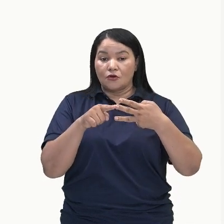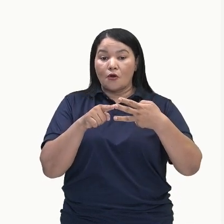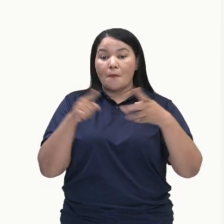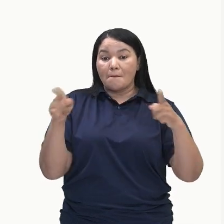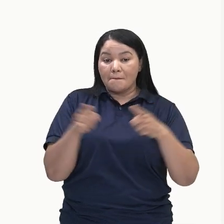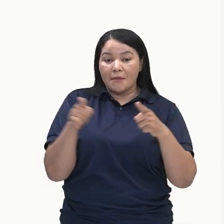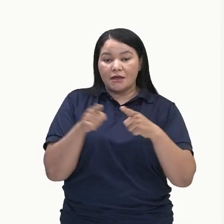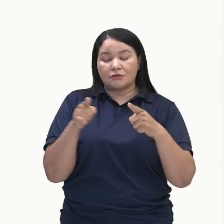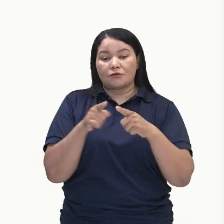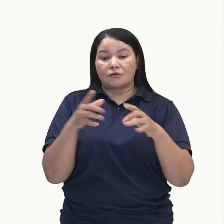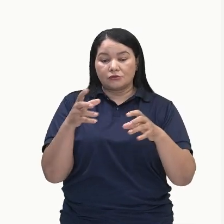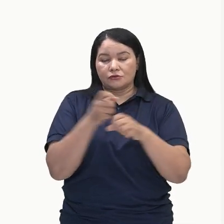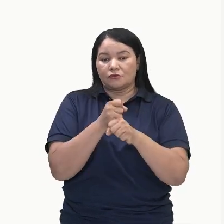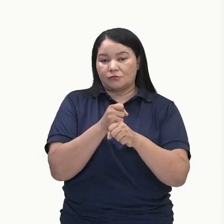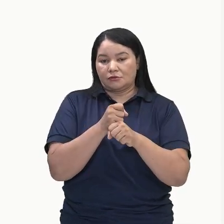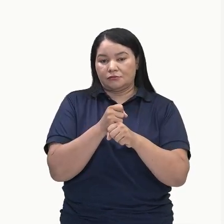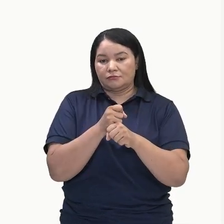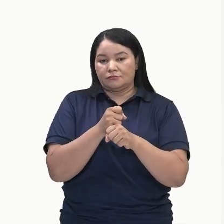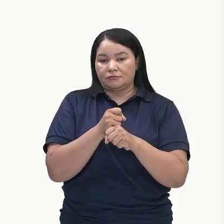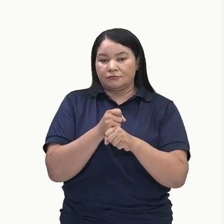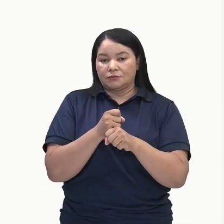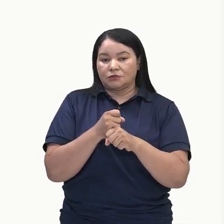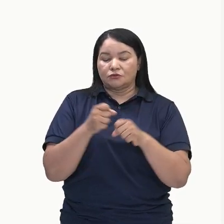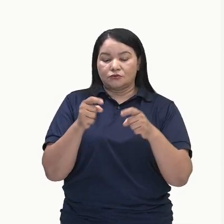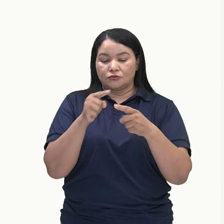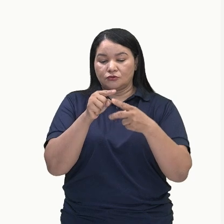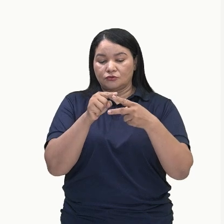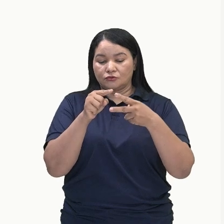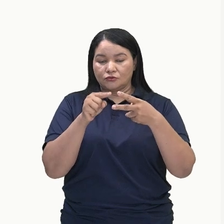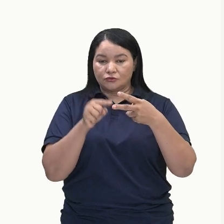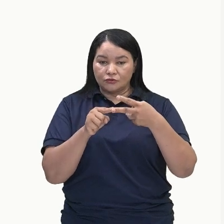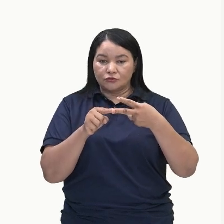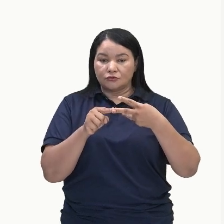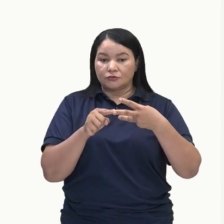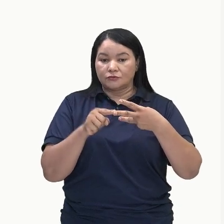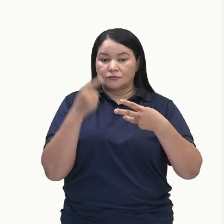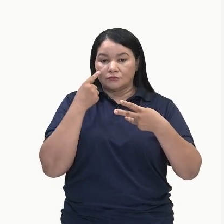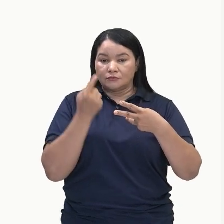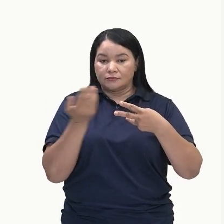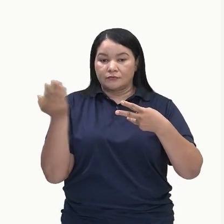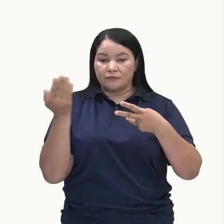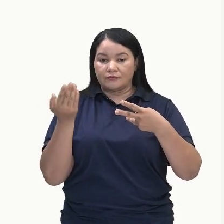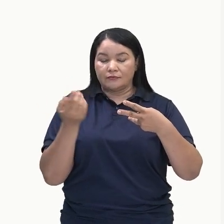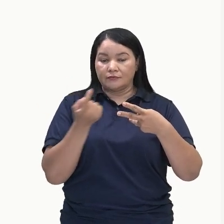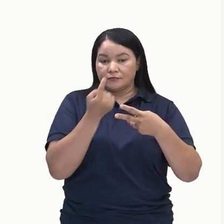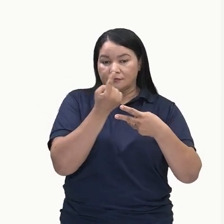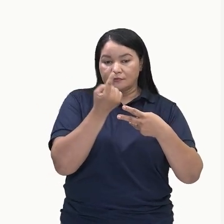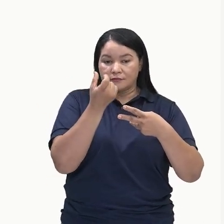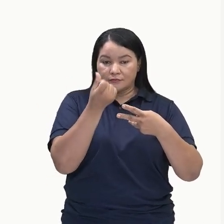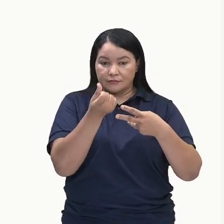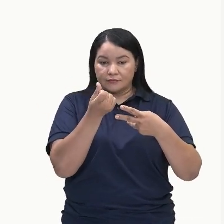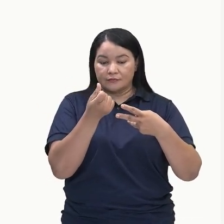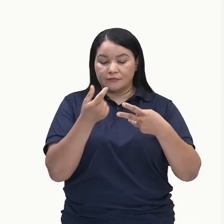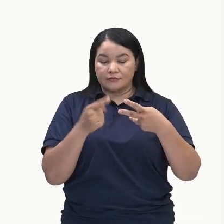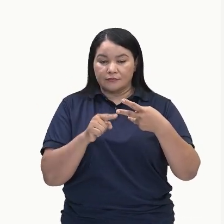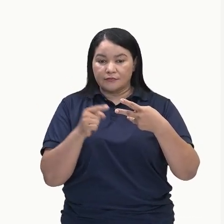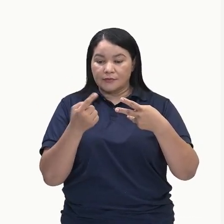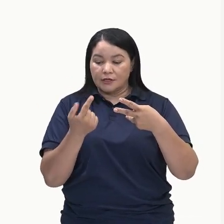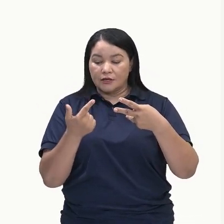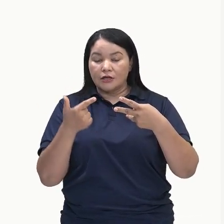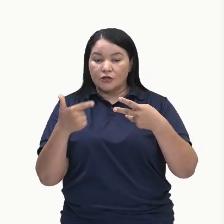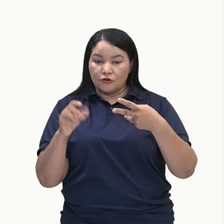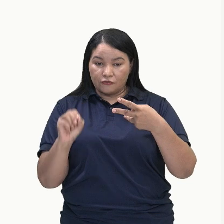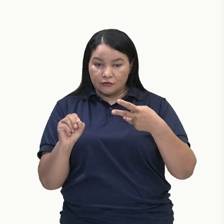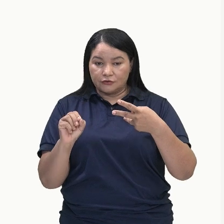Voltando, então, quais são os 2 menores lados que nós visualizamos aqui? o 16 e o 20.